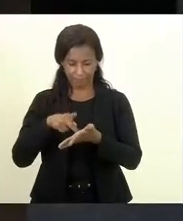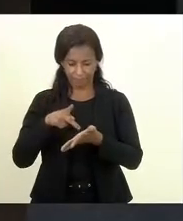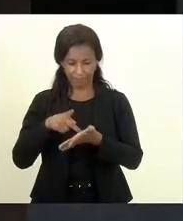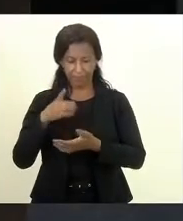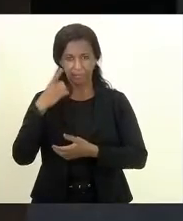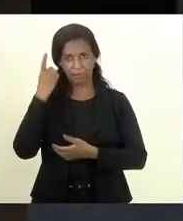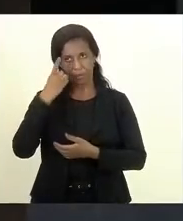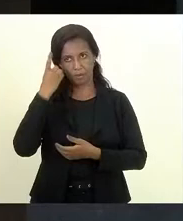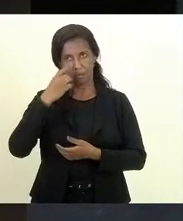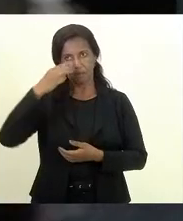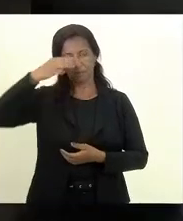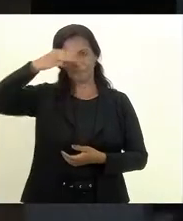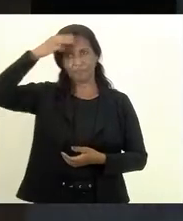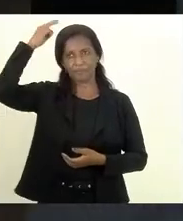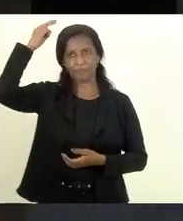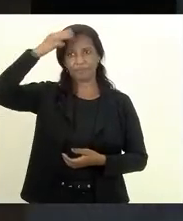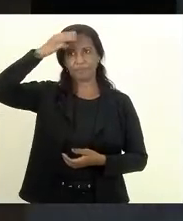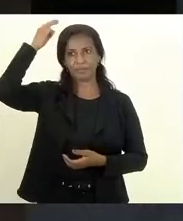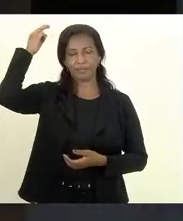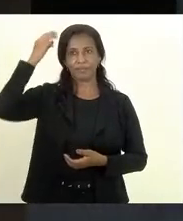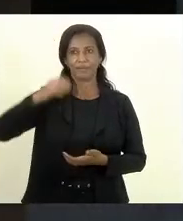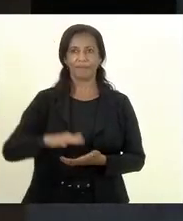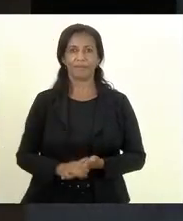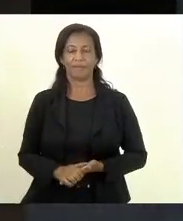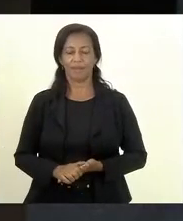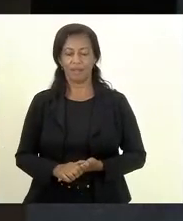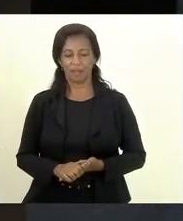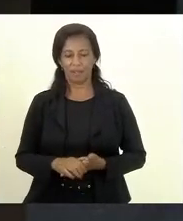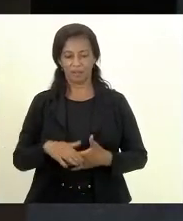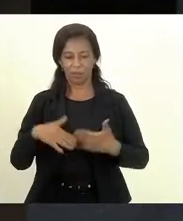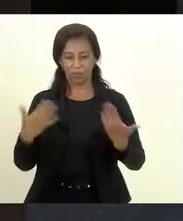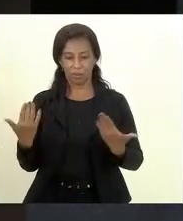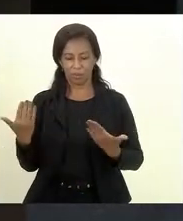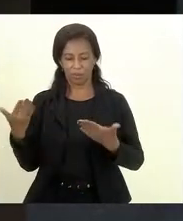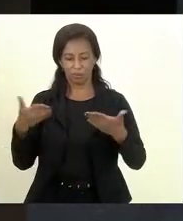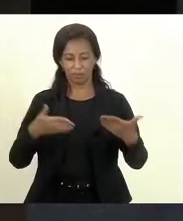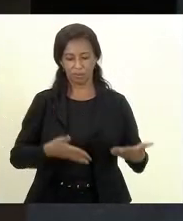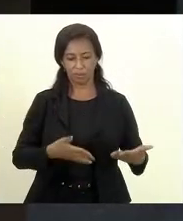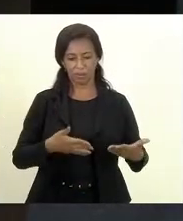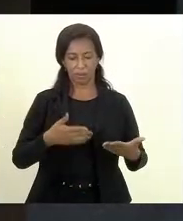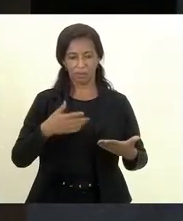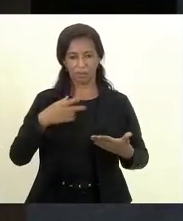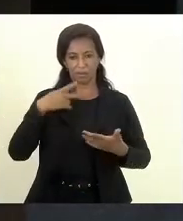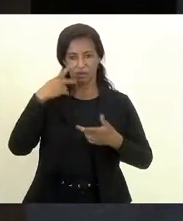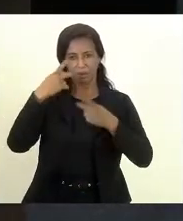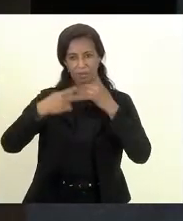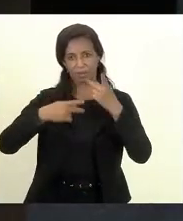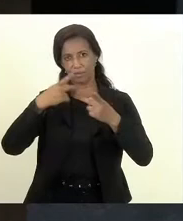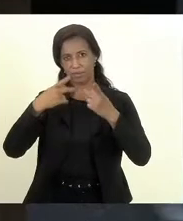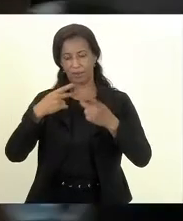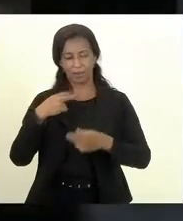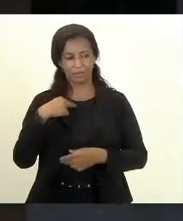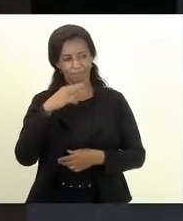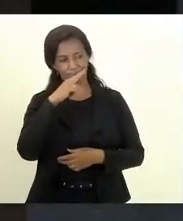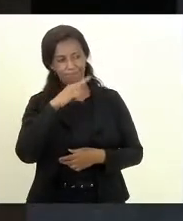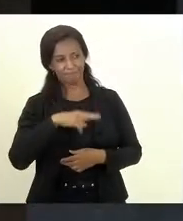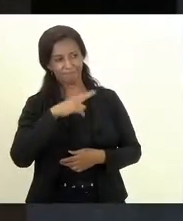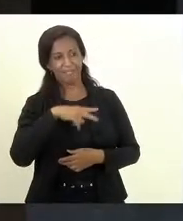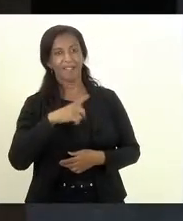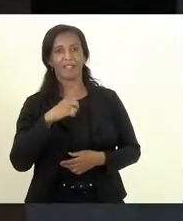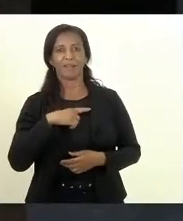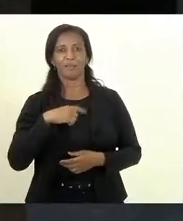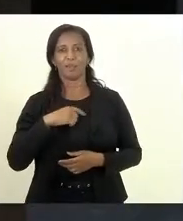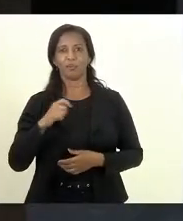deputado Márcio Pacheco, quando aqui usou a palavra, eu verifico que ele tinha uma